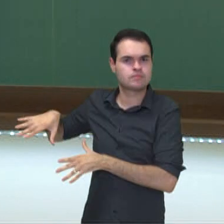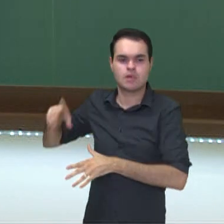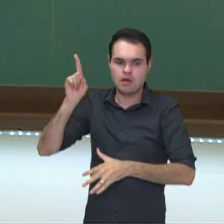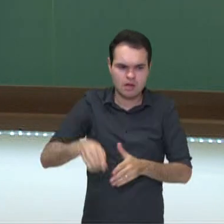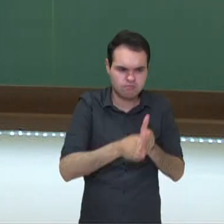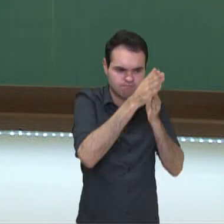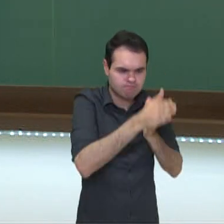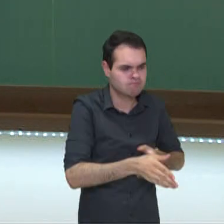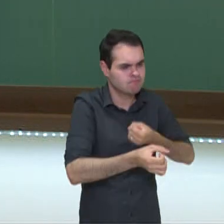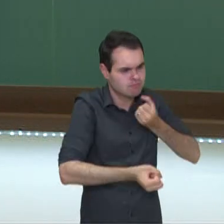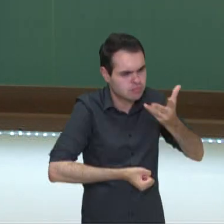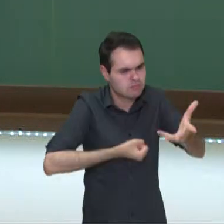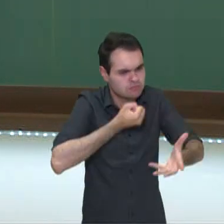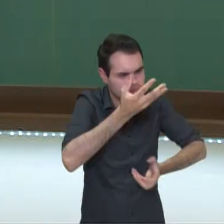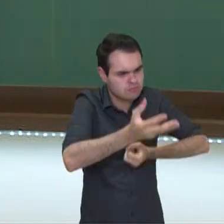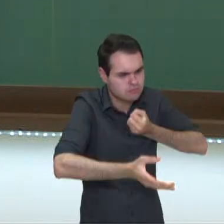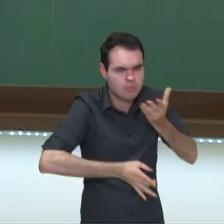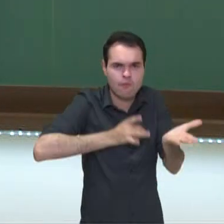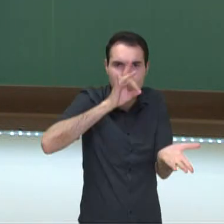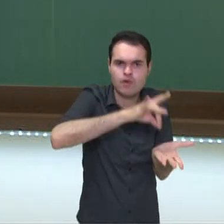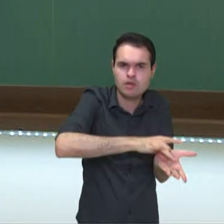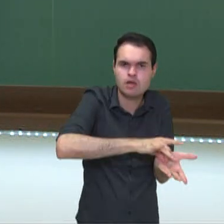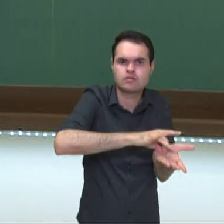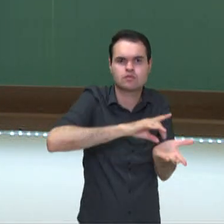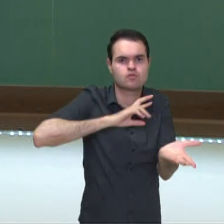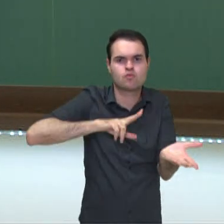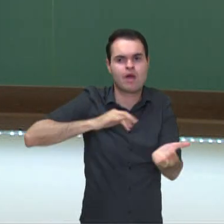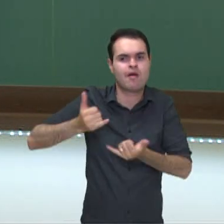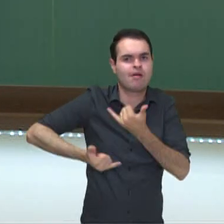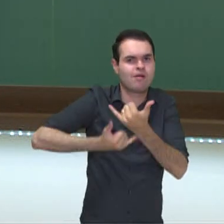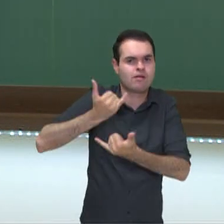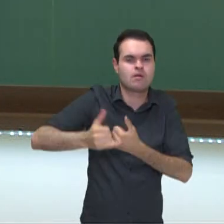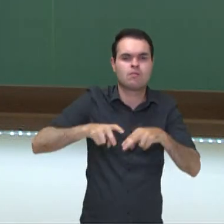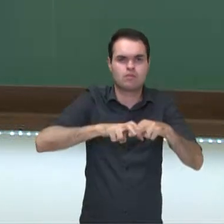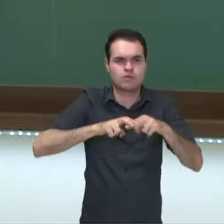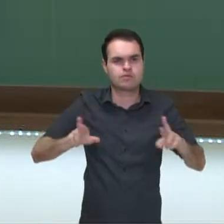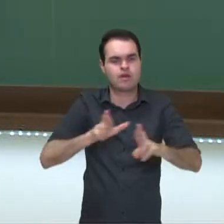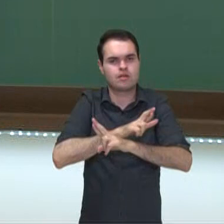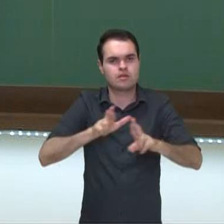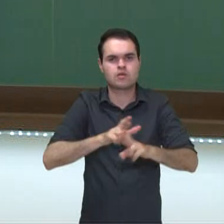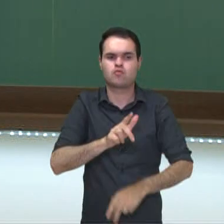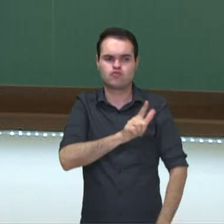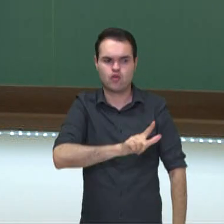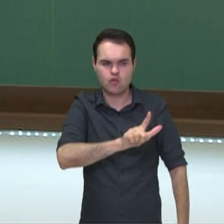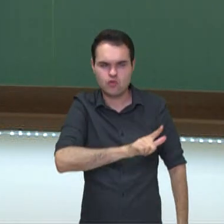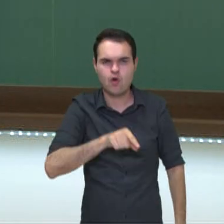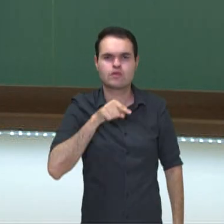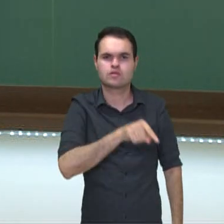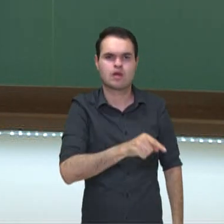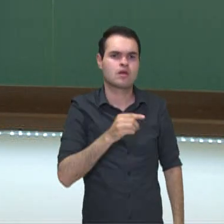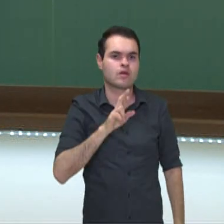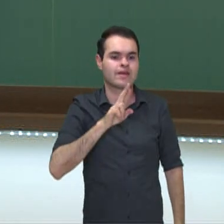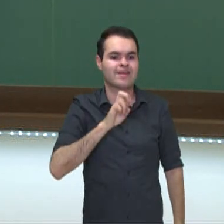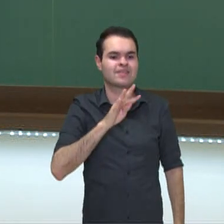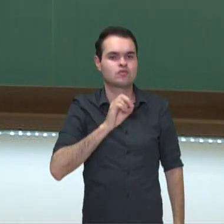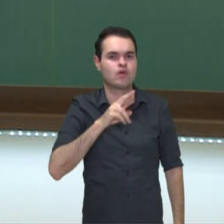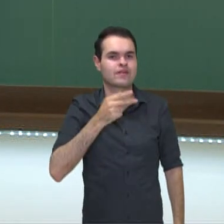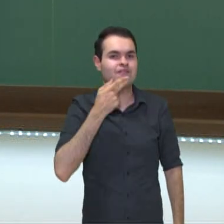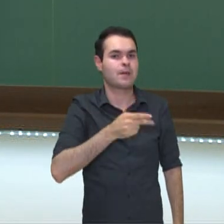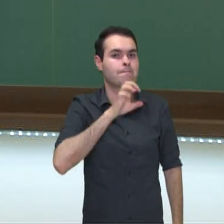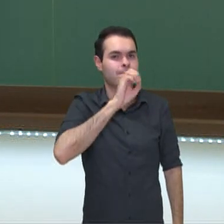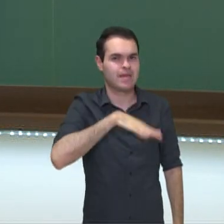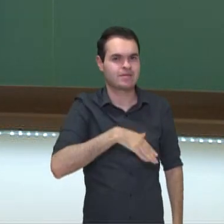a exposição das verdades e daí a sua relação com a lógica, com a retórica,